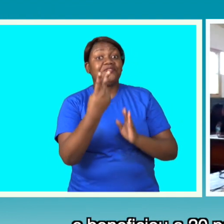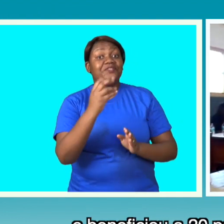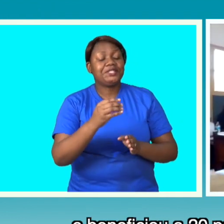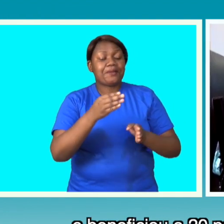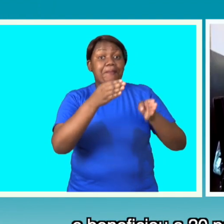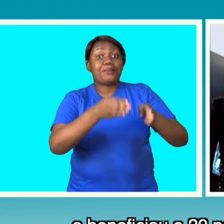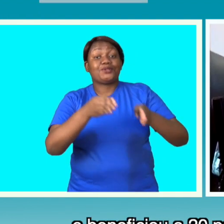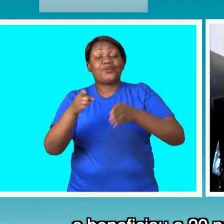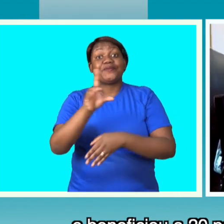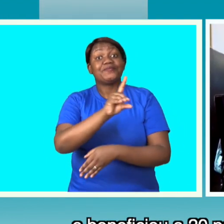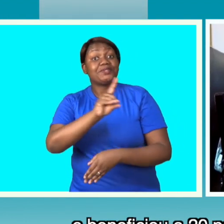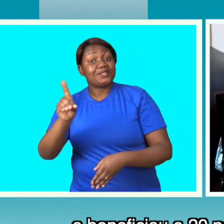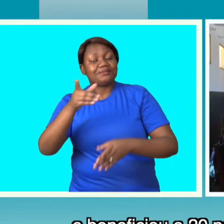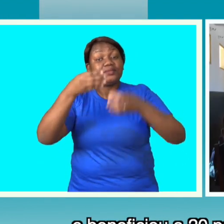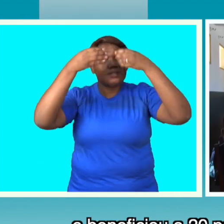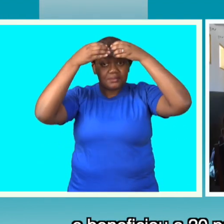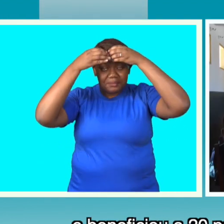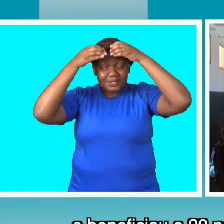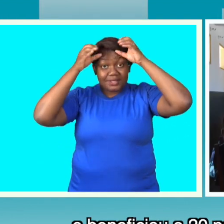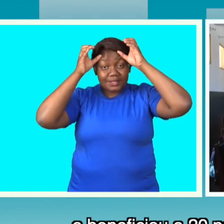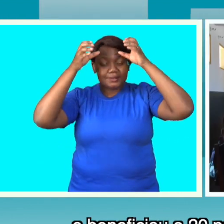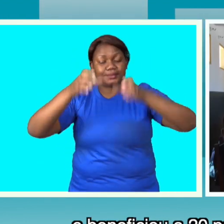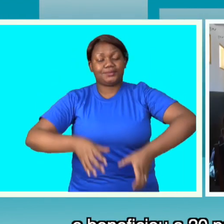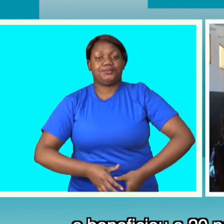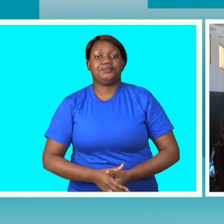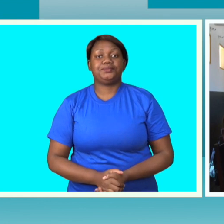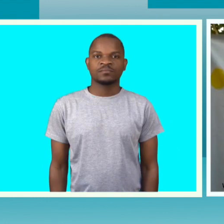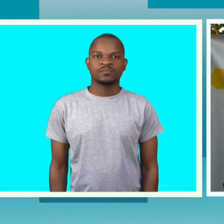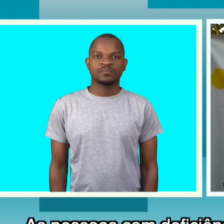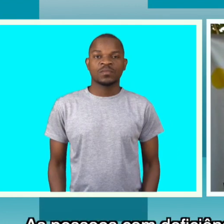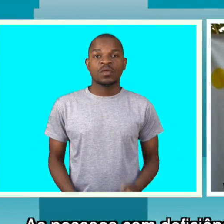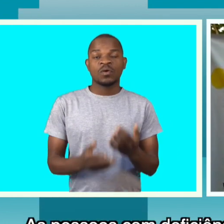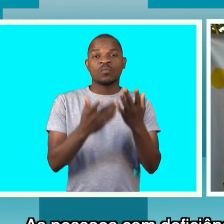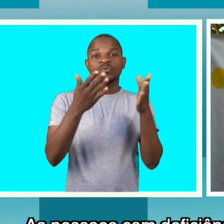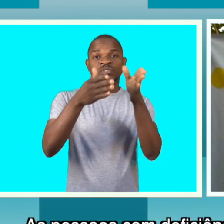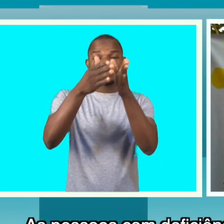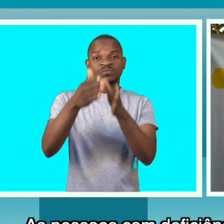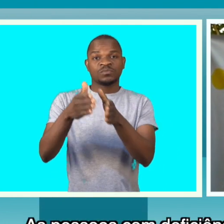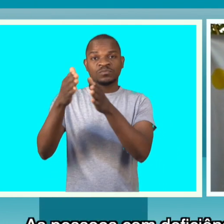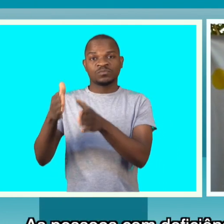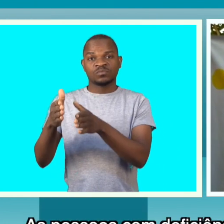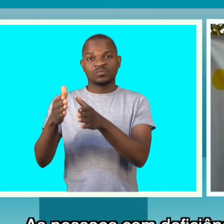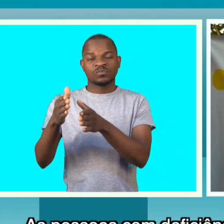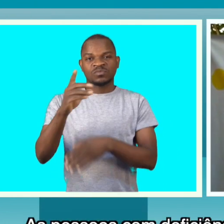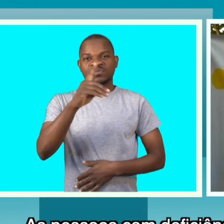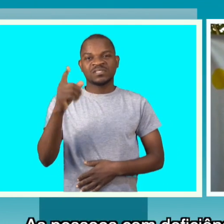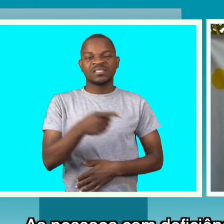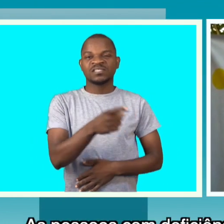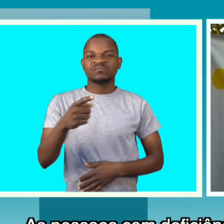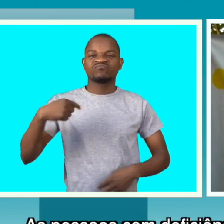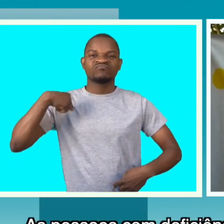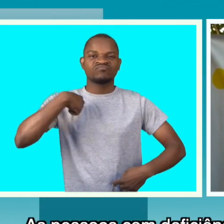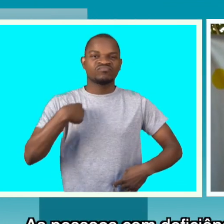Unicef e beneficiou a 20 pessoas com deficiência. As pessoas com deficiência é um grupo que é muito mais atingido,